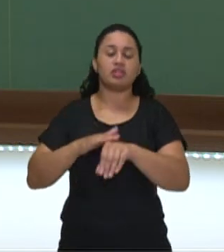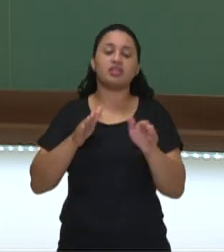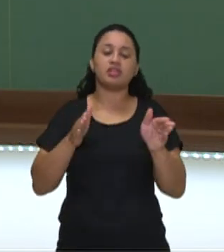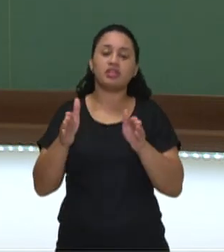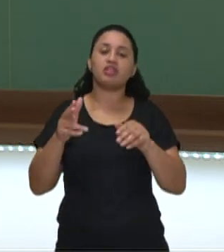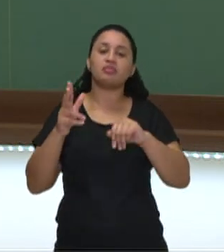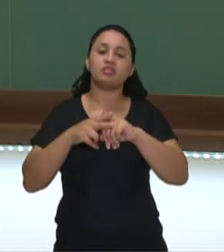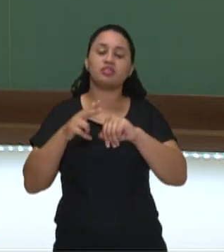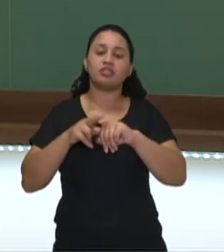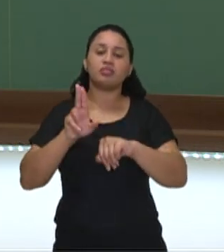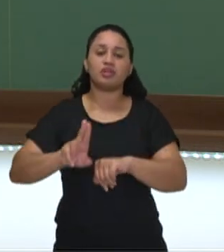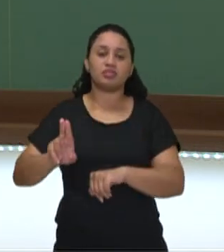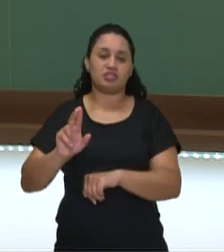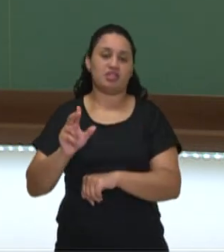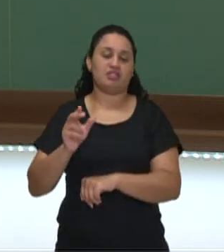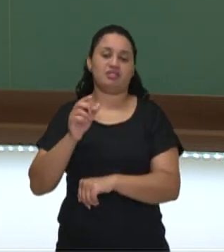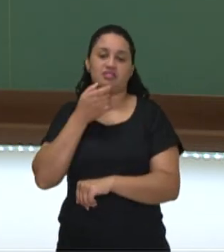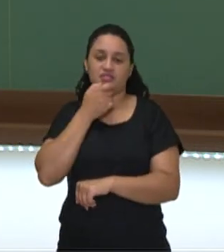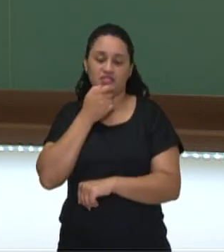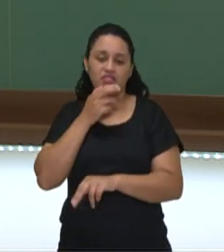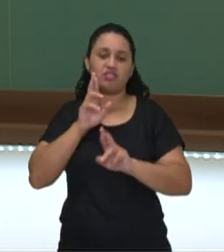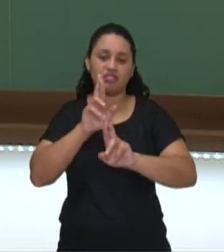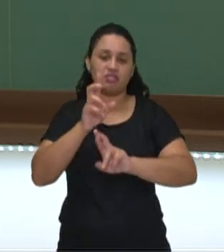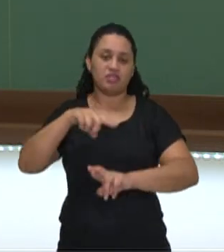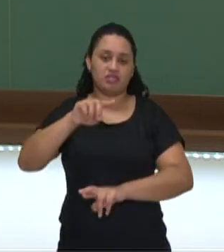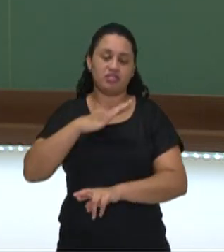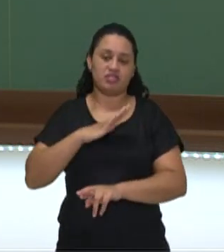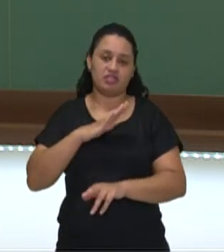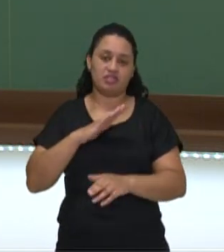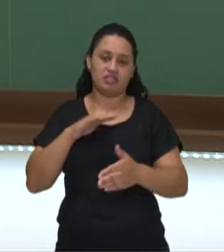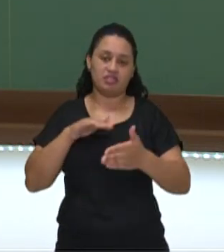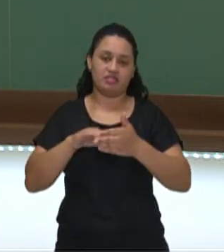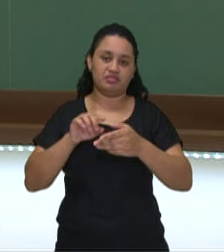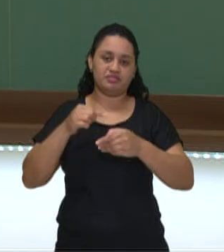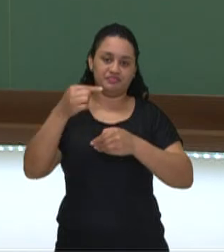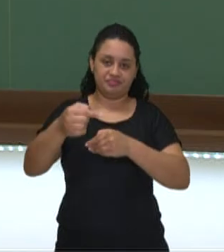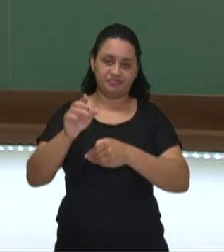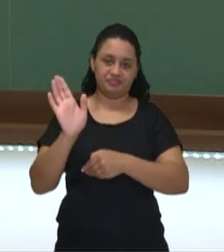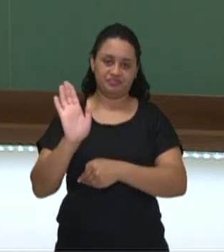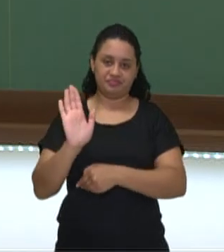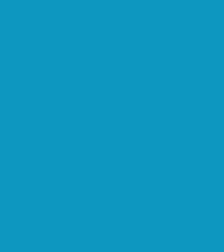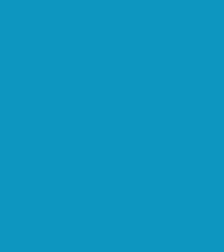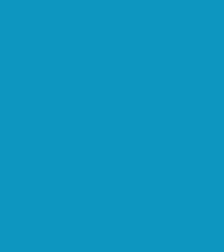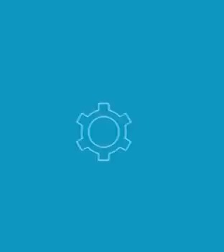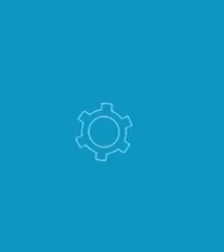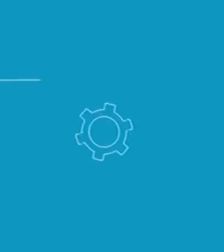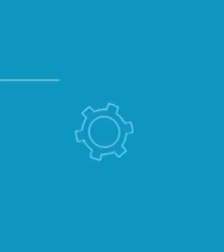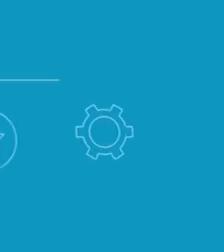usado no inglês. Eu espero que vocês tenham gostado, pessoal. Bye bye, see you!